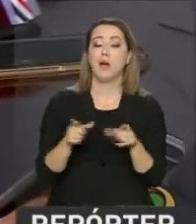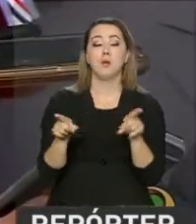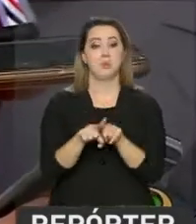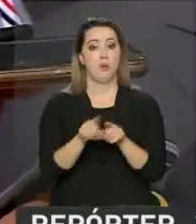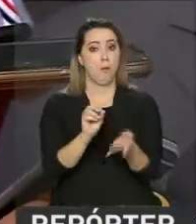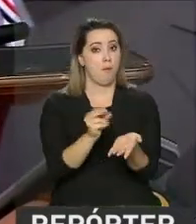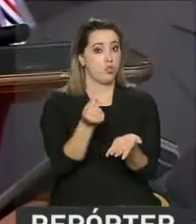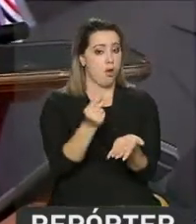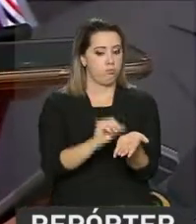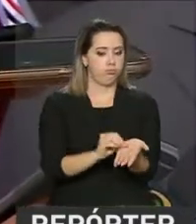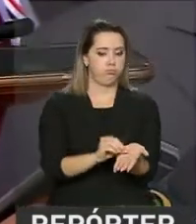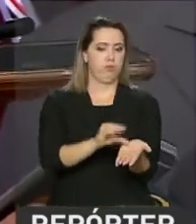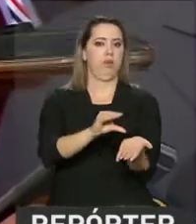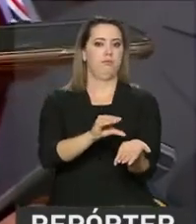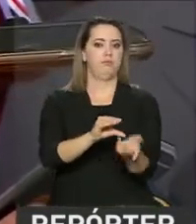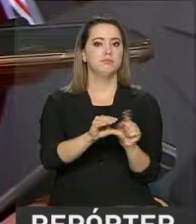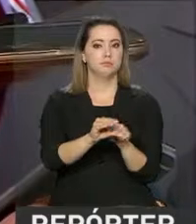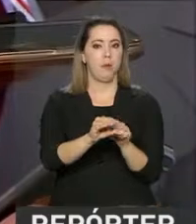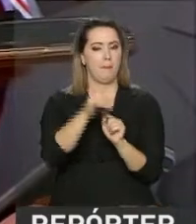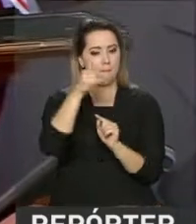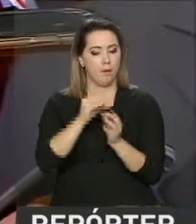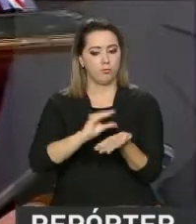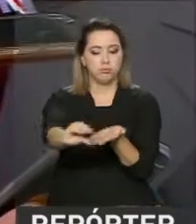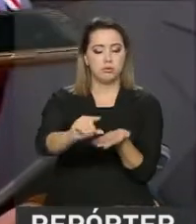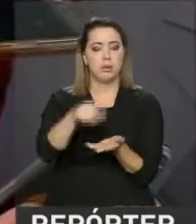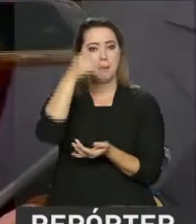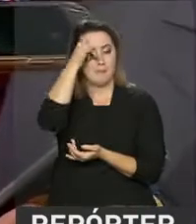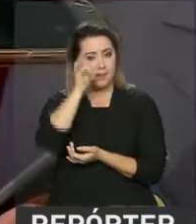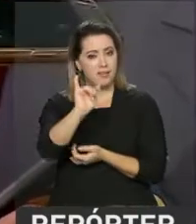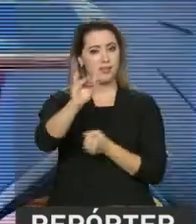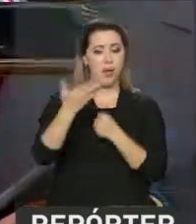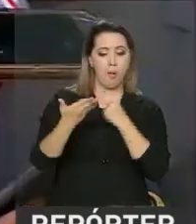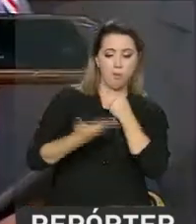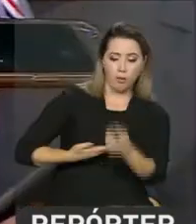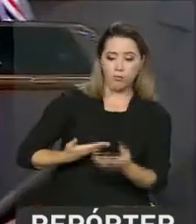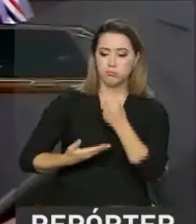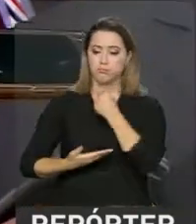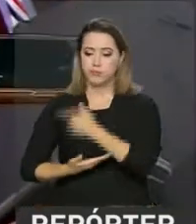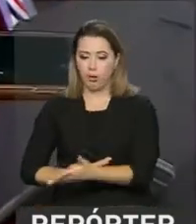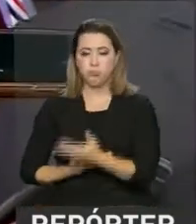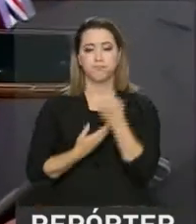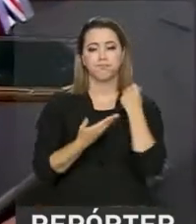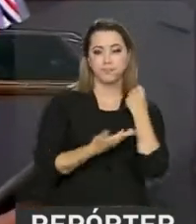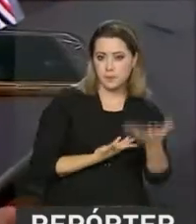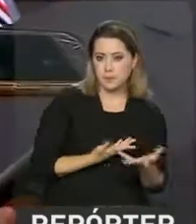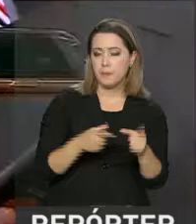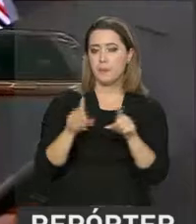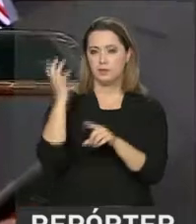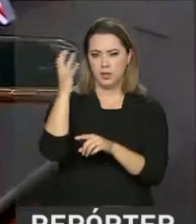a fiscalização, para evitar o desmatamento. Falamos também, já estou repetindo, né? Falando